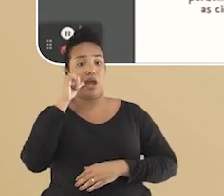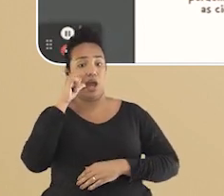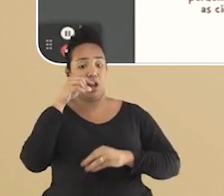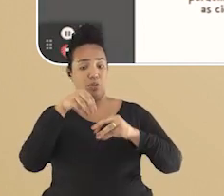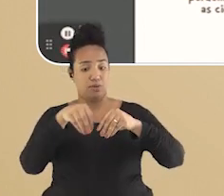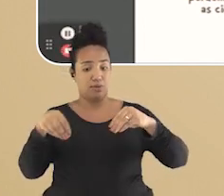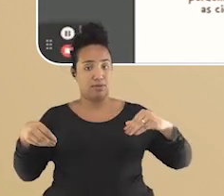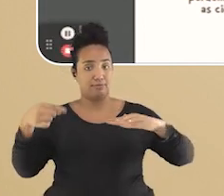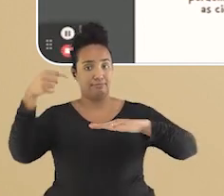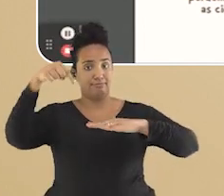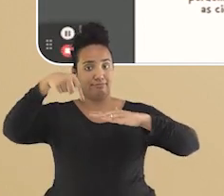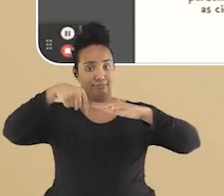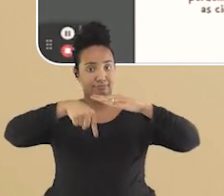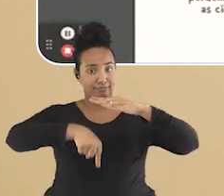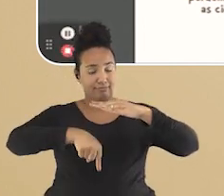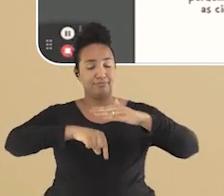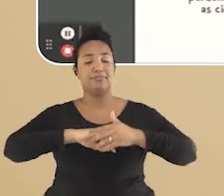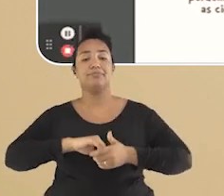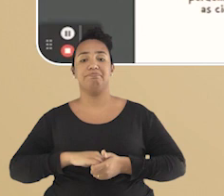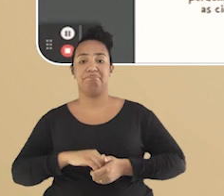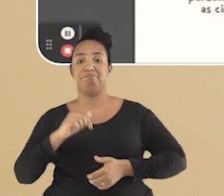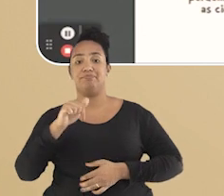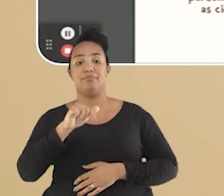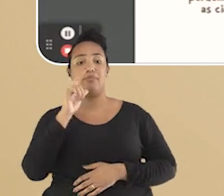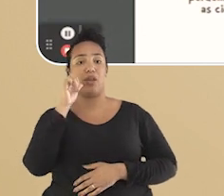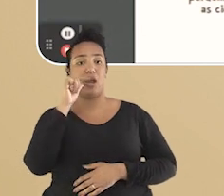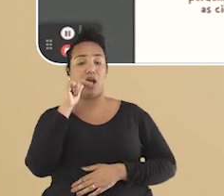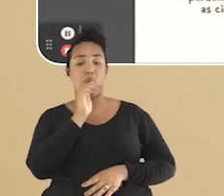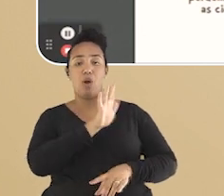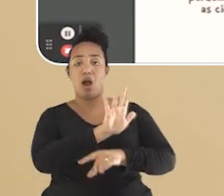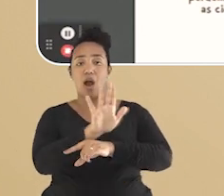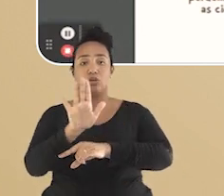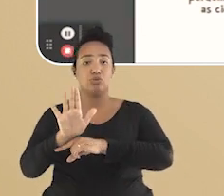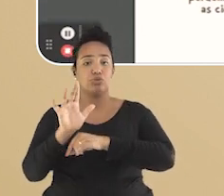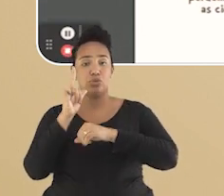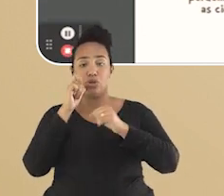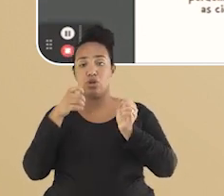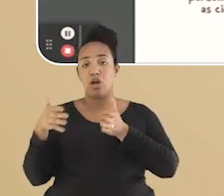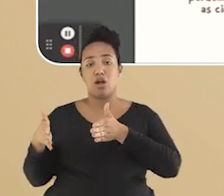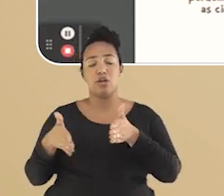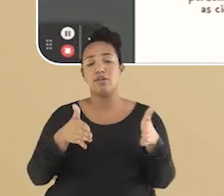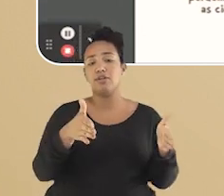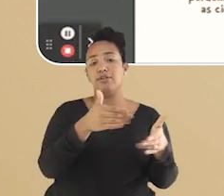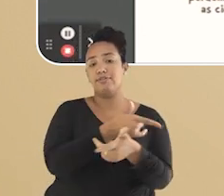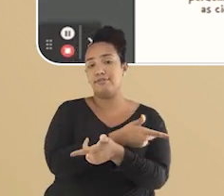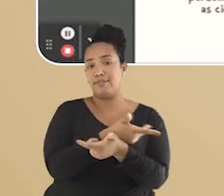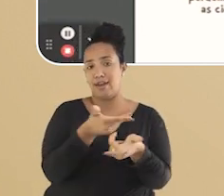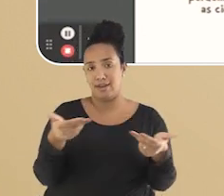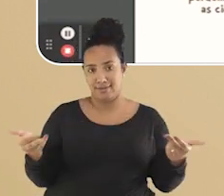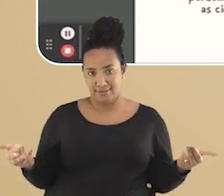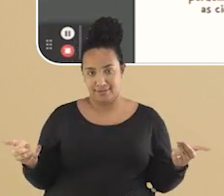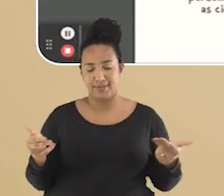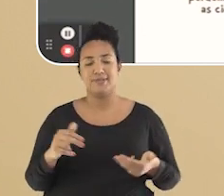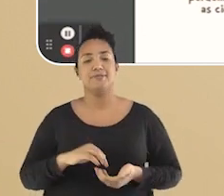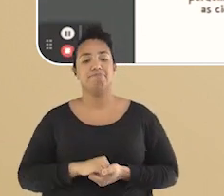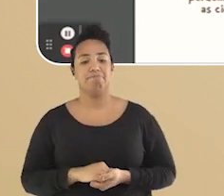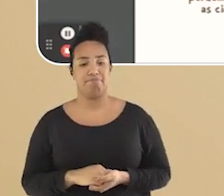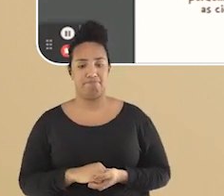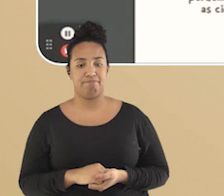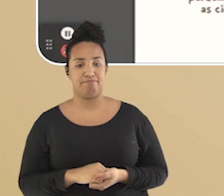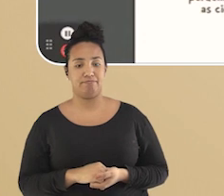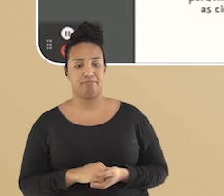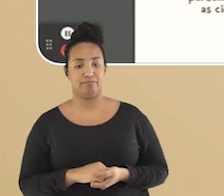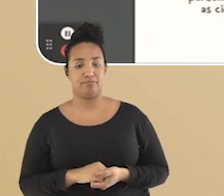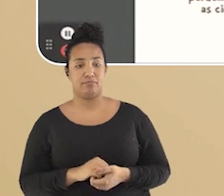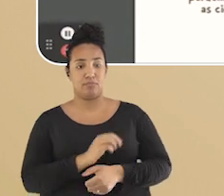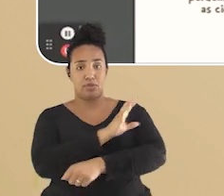terra. Toda essa água alimenta grandes rios do Brasil, que correm para muito longe. Se o